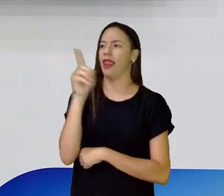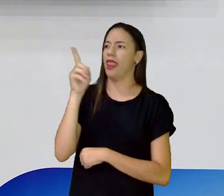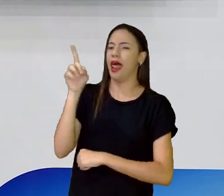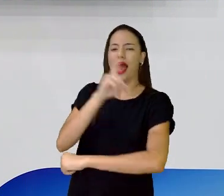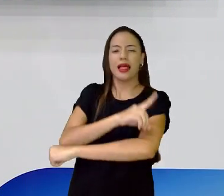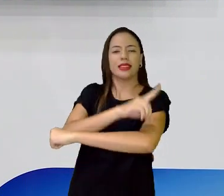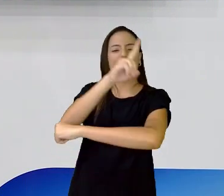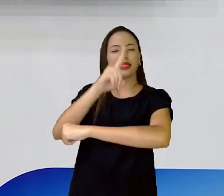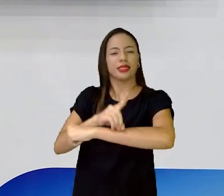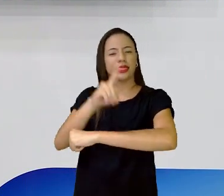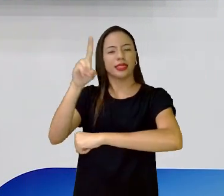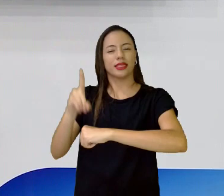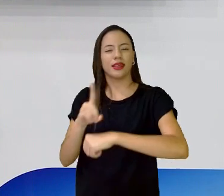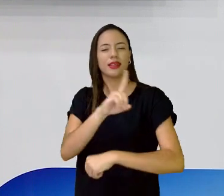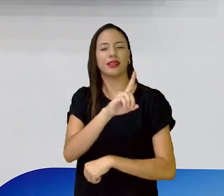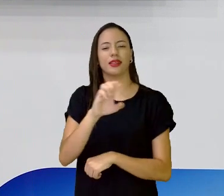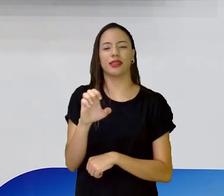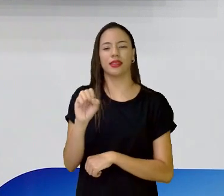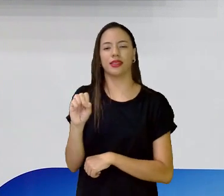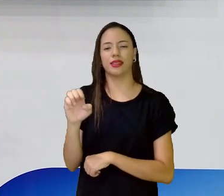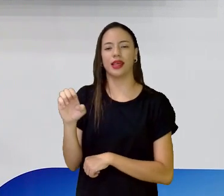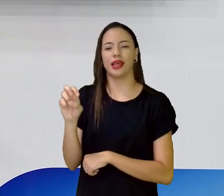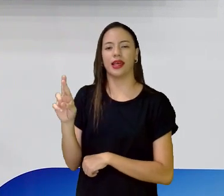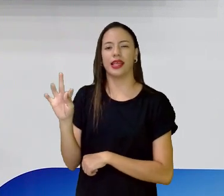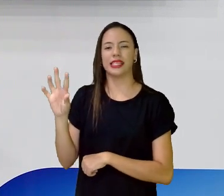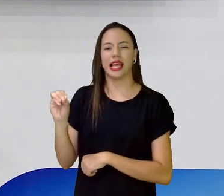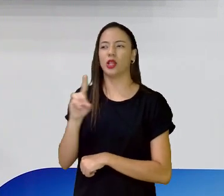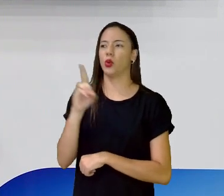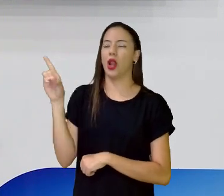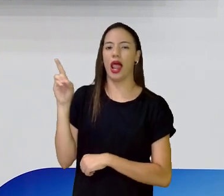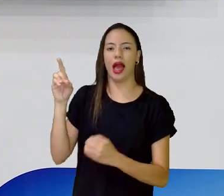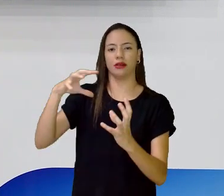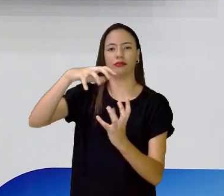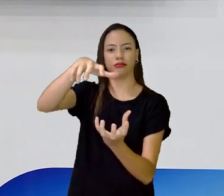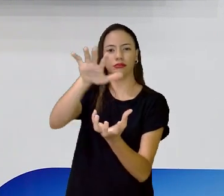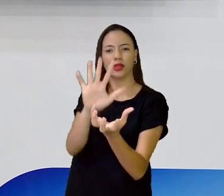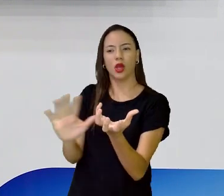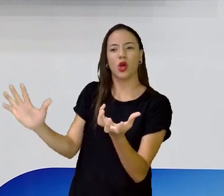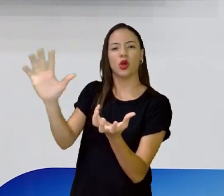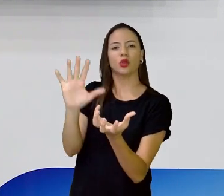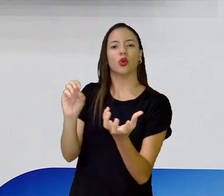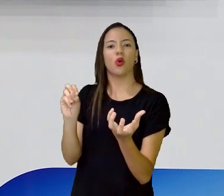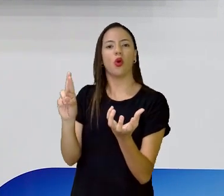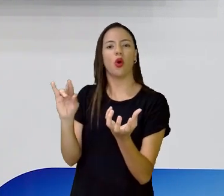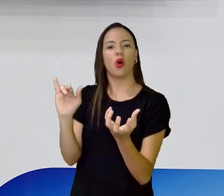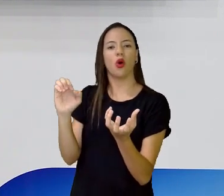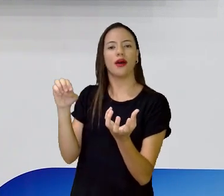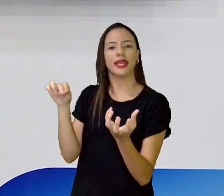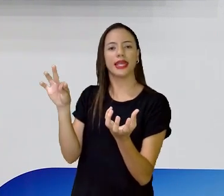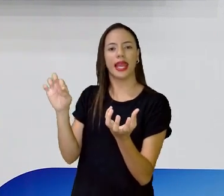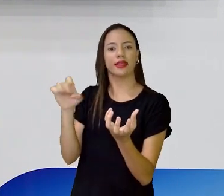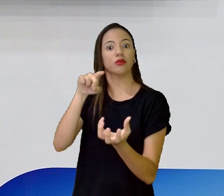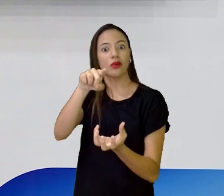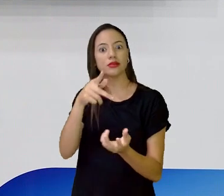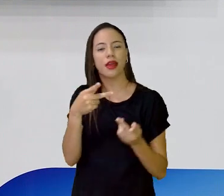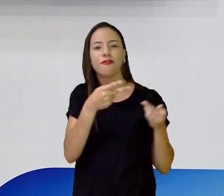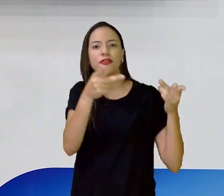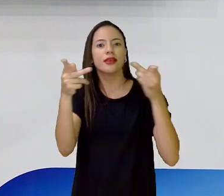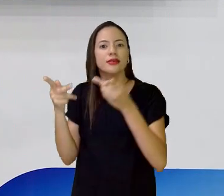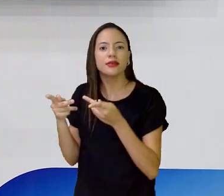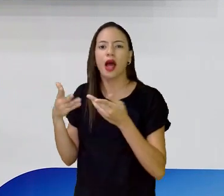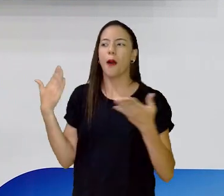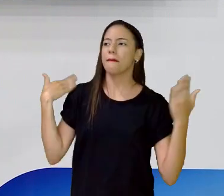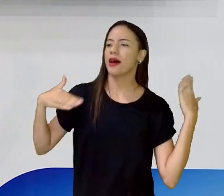Do Saara, lá para o lado, olha, do Oriente Médio, quando você encontrar, se for passear por lá, encontrar